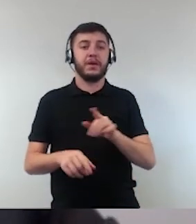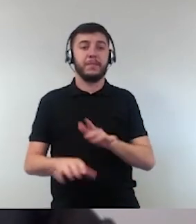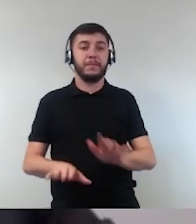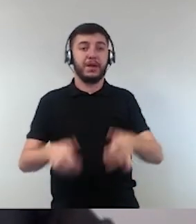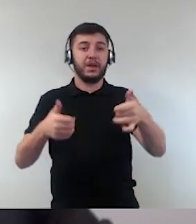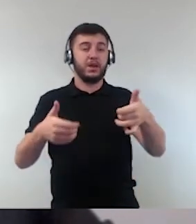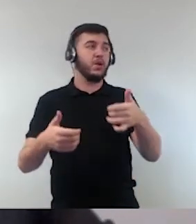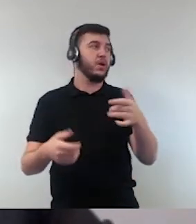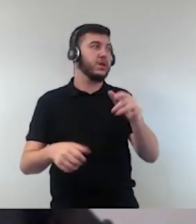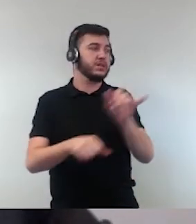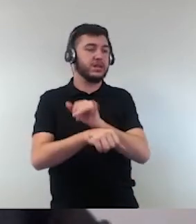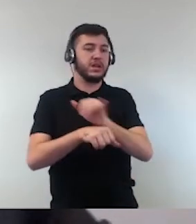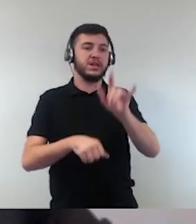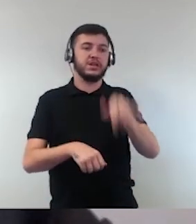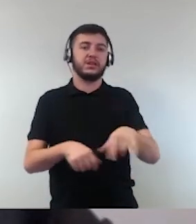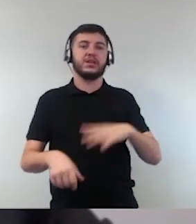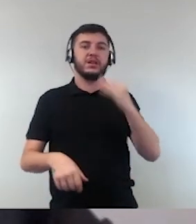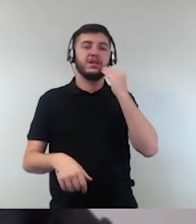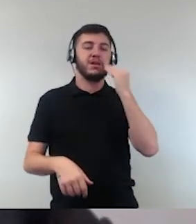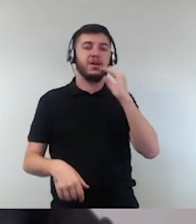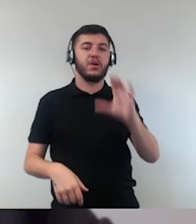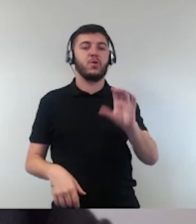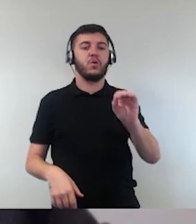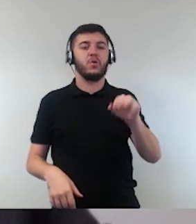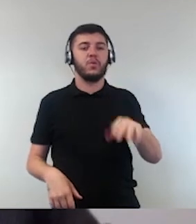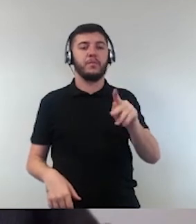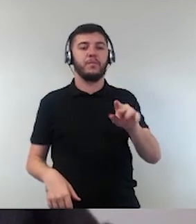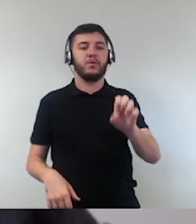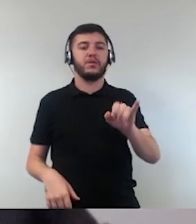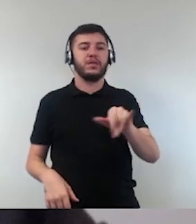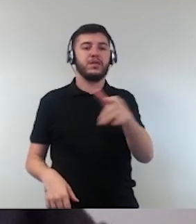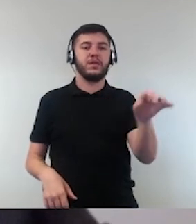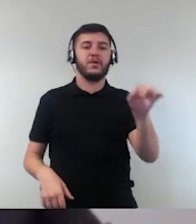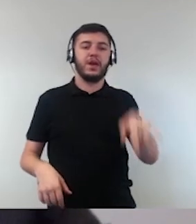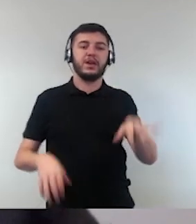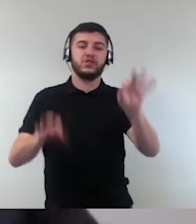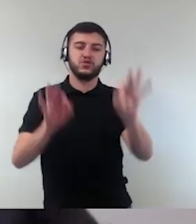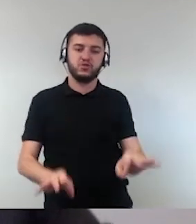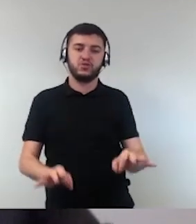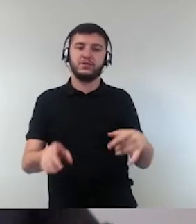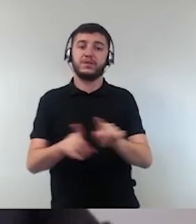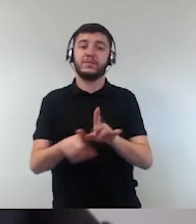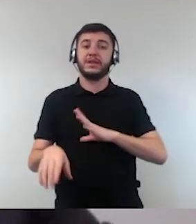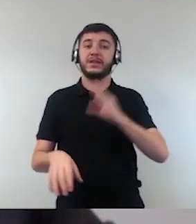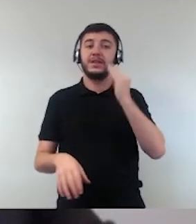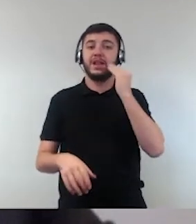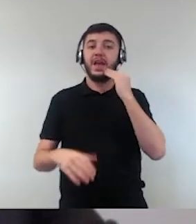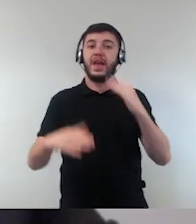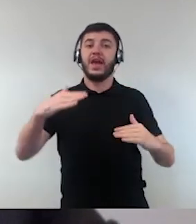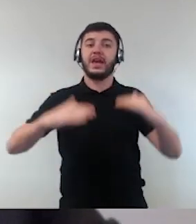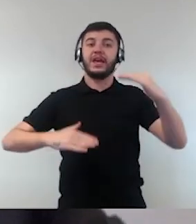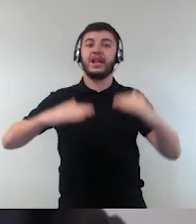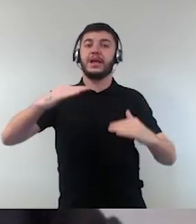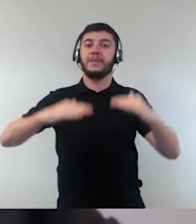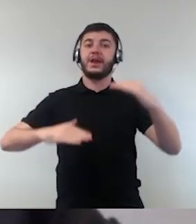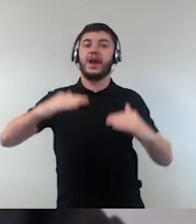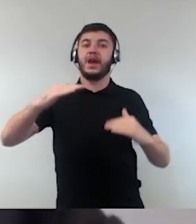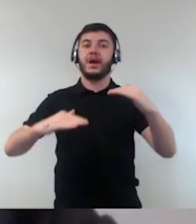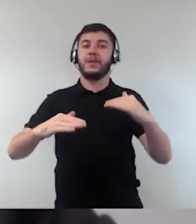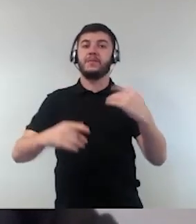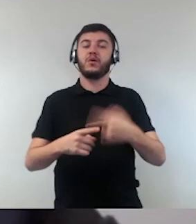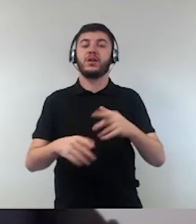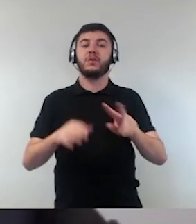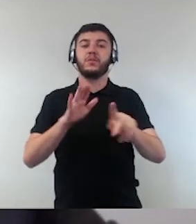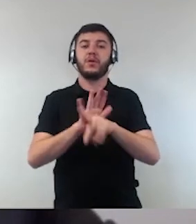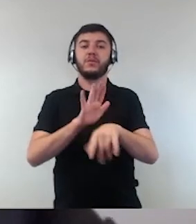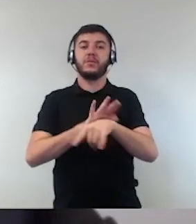momento, é tentar buscar uma composição, uma questão justa, né? Você tentar equilibrar, até porque o próprio comercializador não